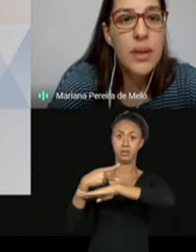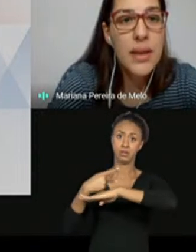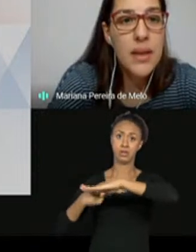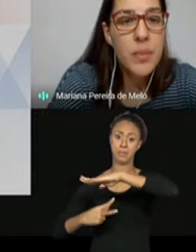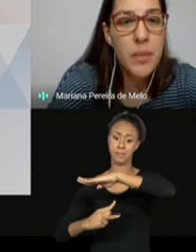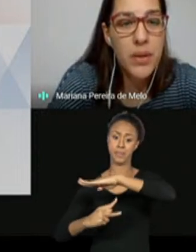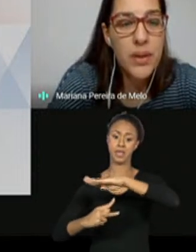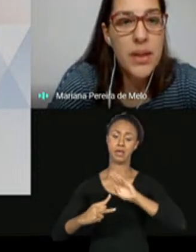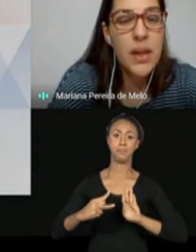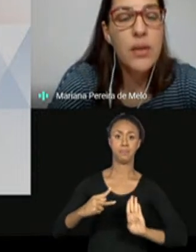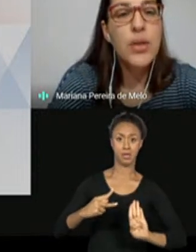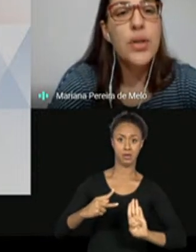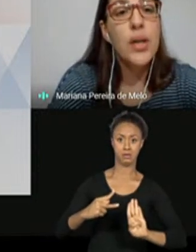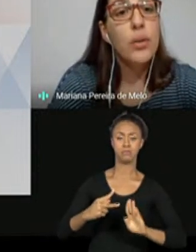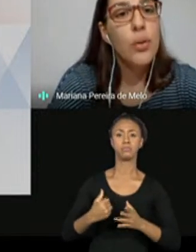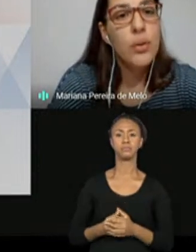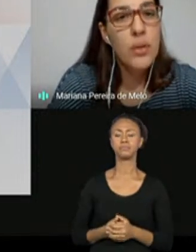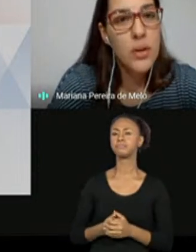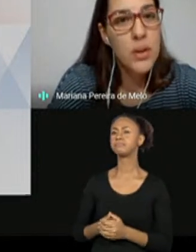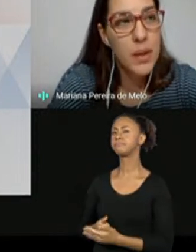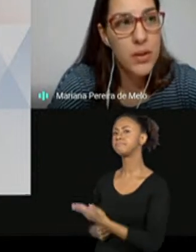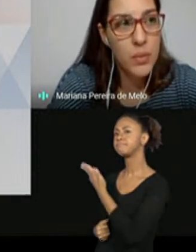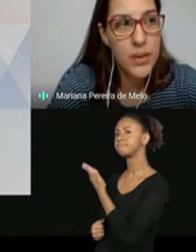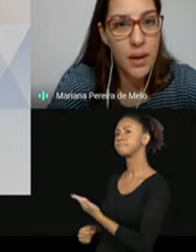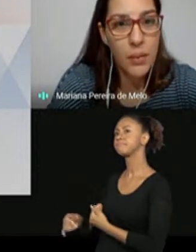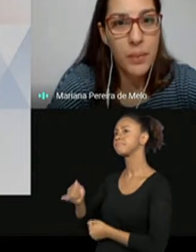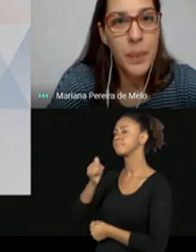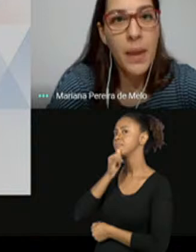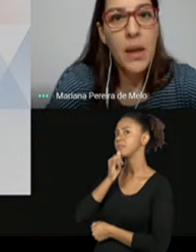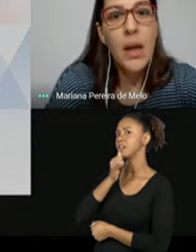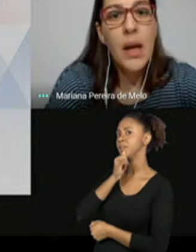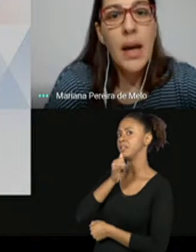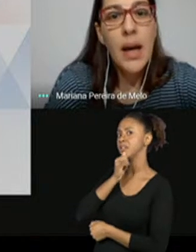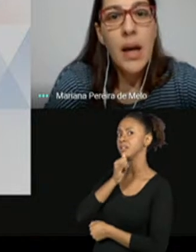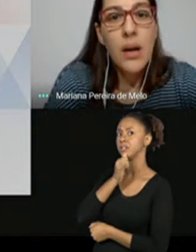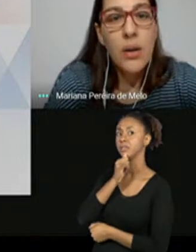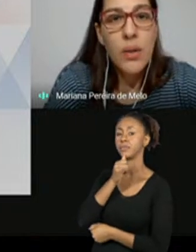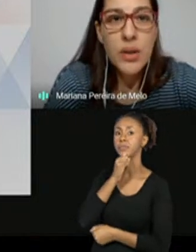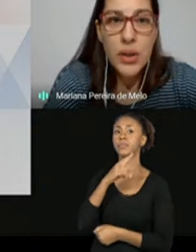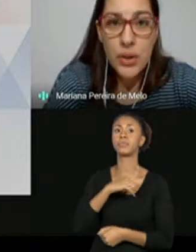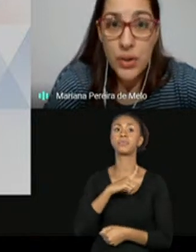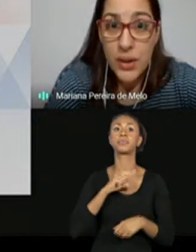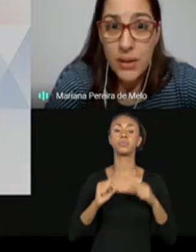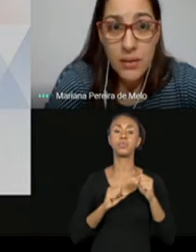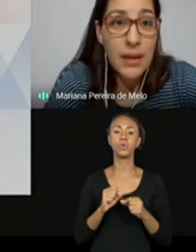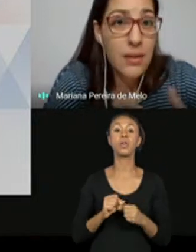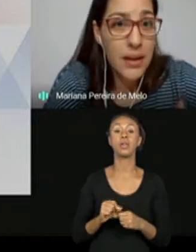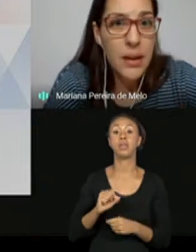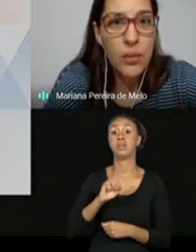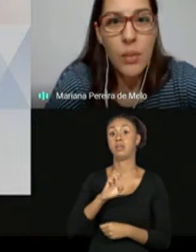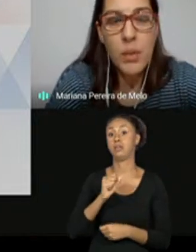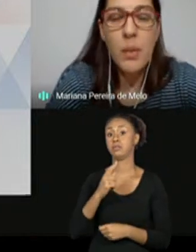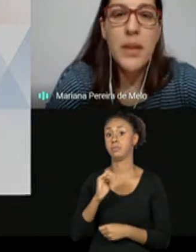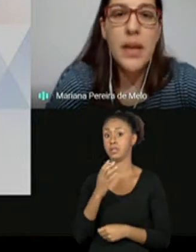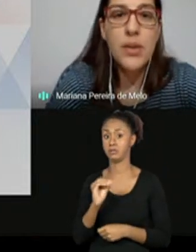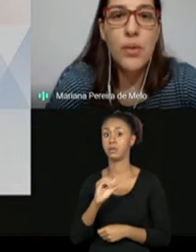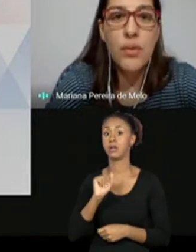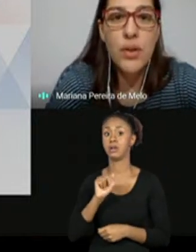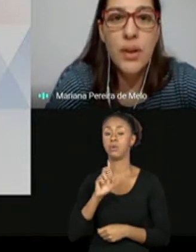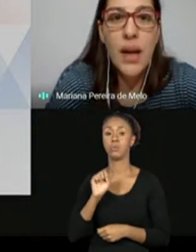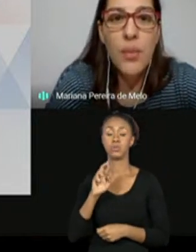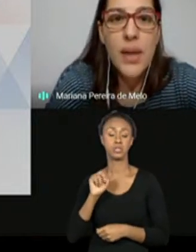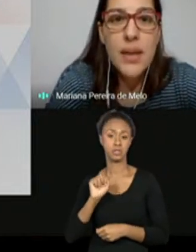todo, nesse primeiro desenho, a gente tem todo o nosso espaço amostral. Quando a gente está lidando com a